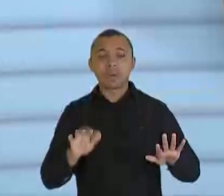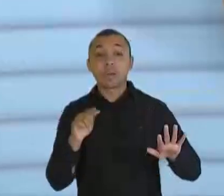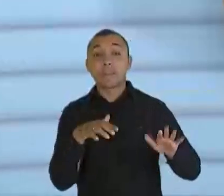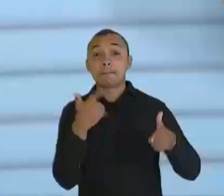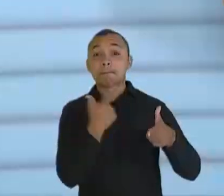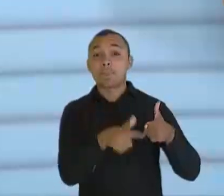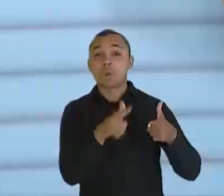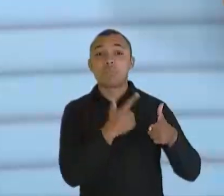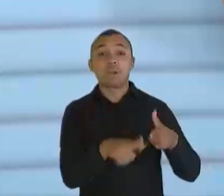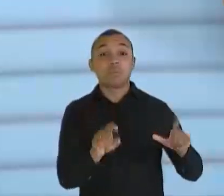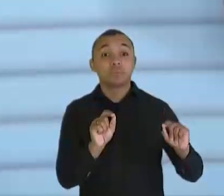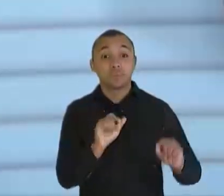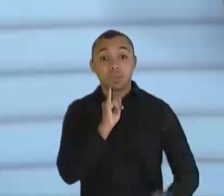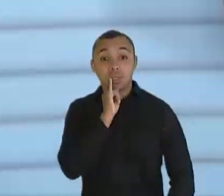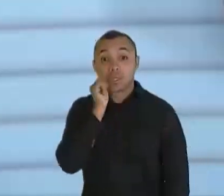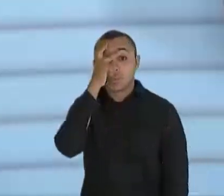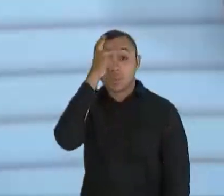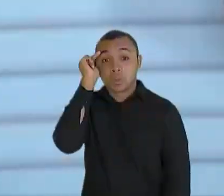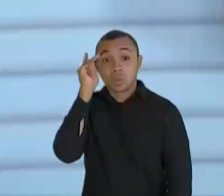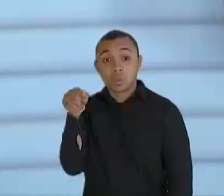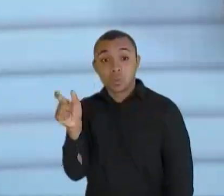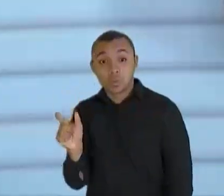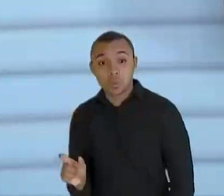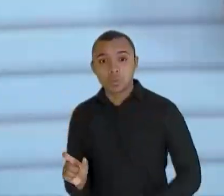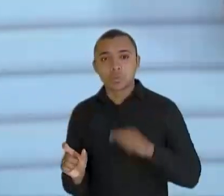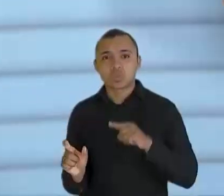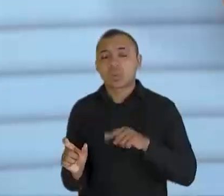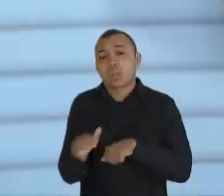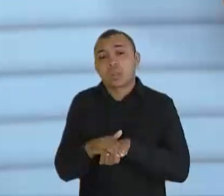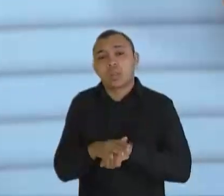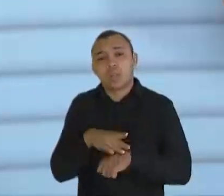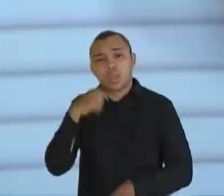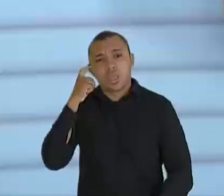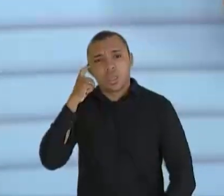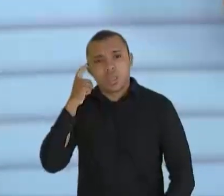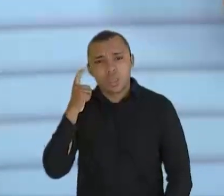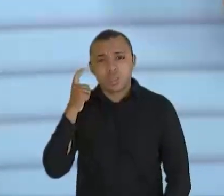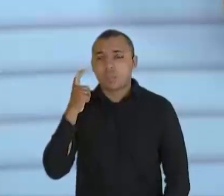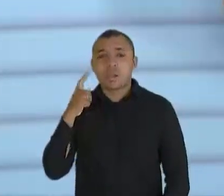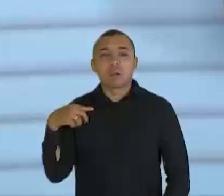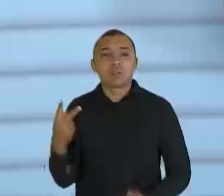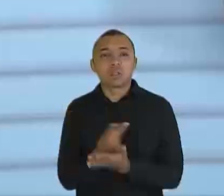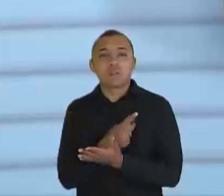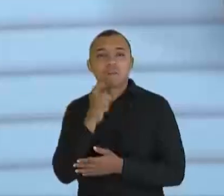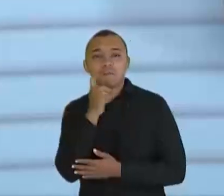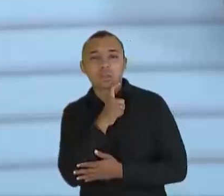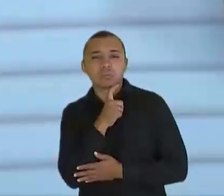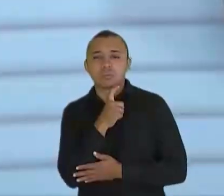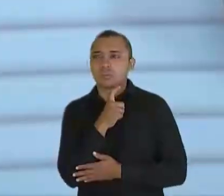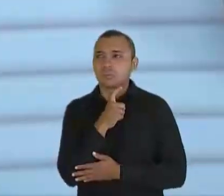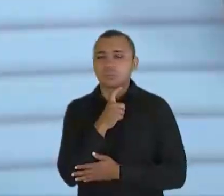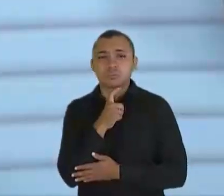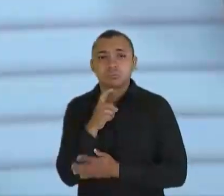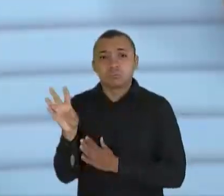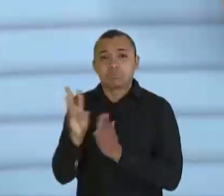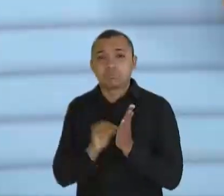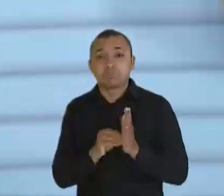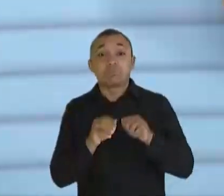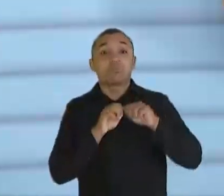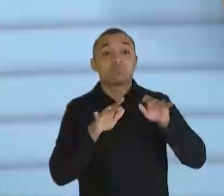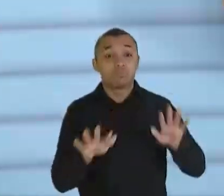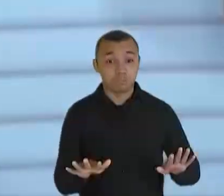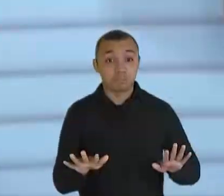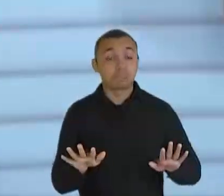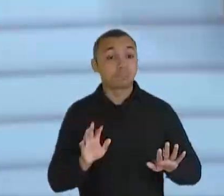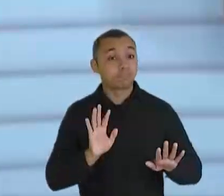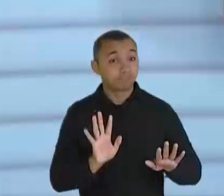daquela pessoa que, de maneira não intencional, ela passou para frente a fake news. Não é só isso. Existe